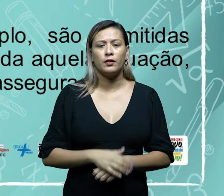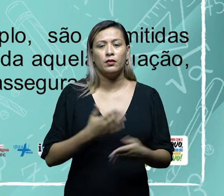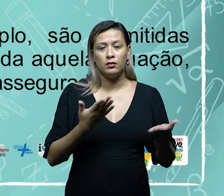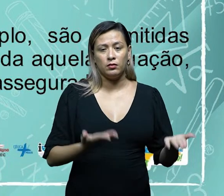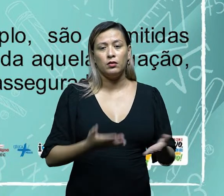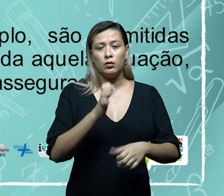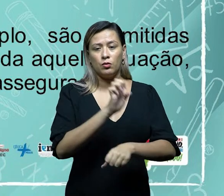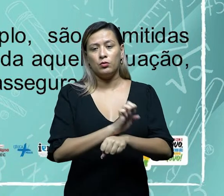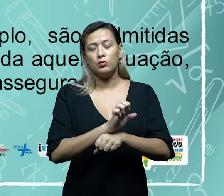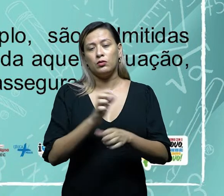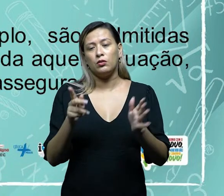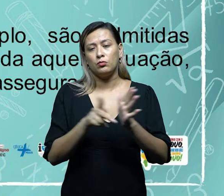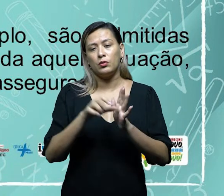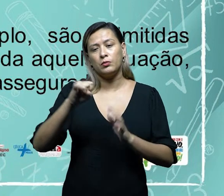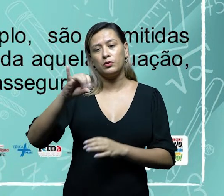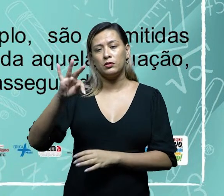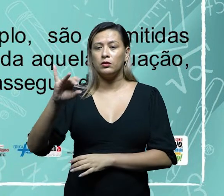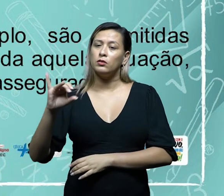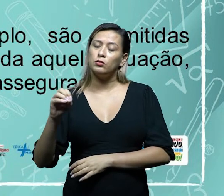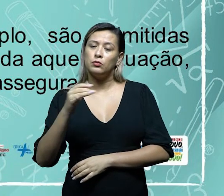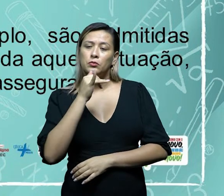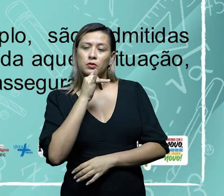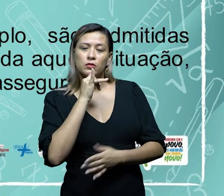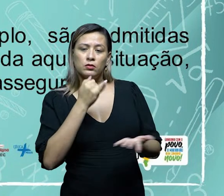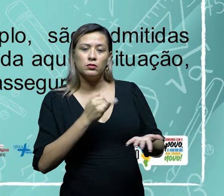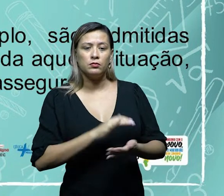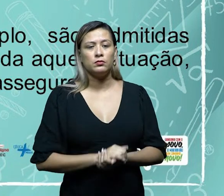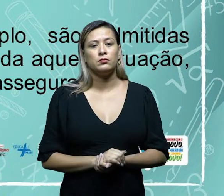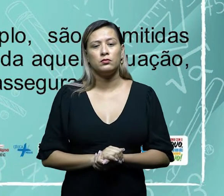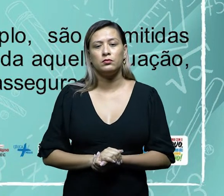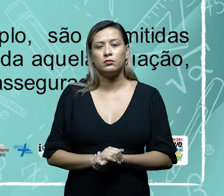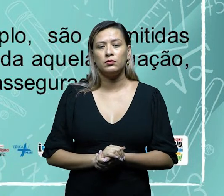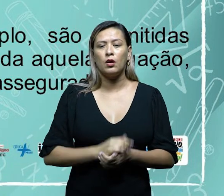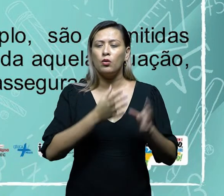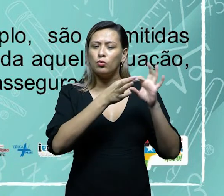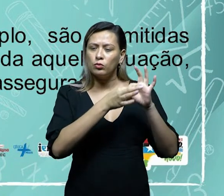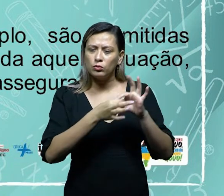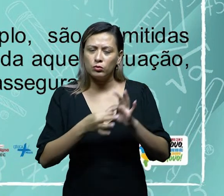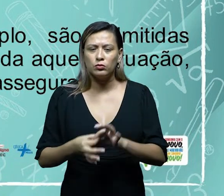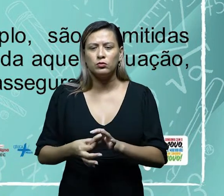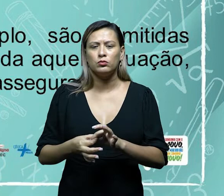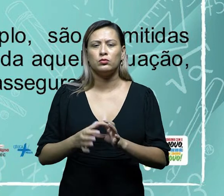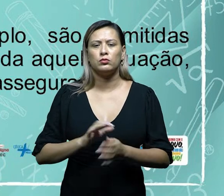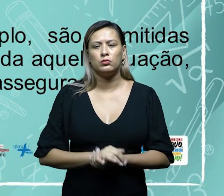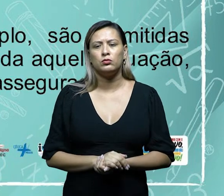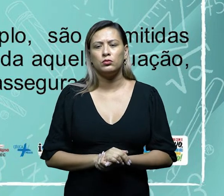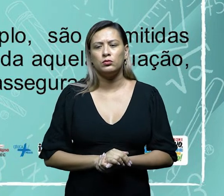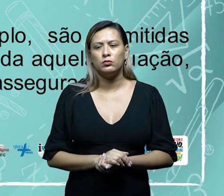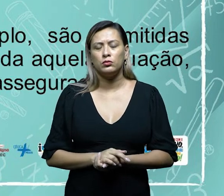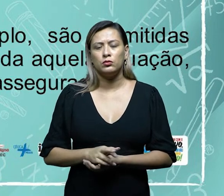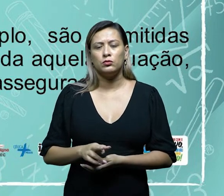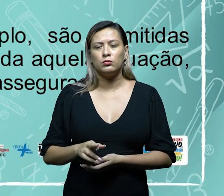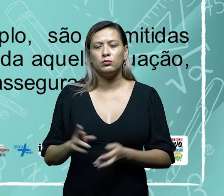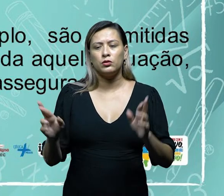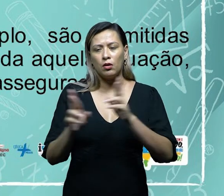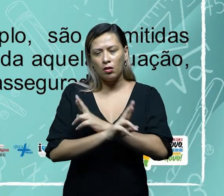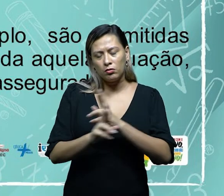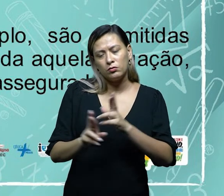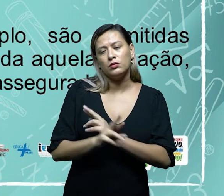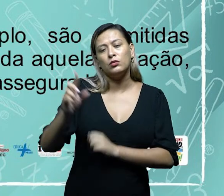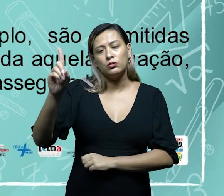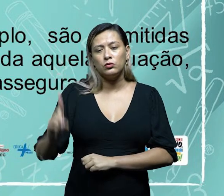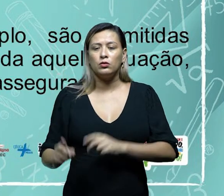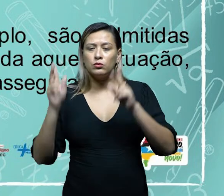um exemplo, durante o estado de sítio, né, algumas situações, né, de relativação dos direitos humanos